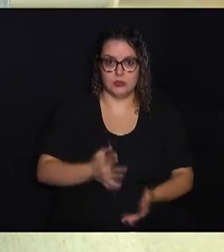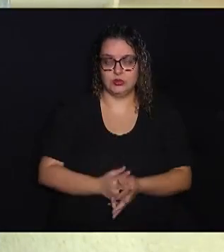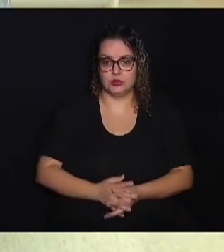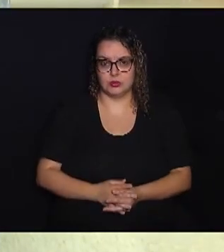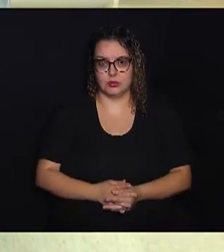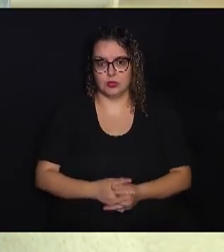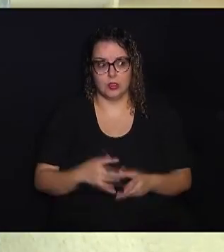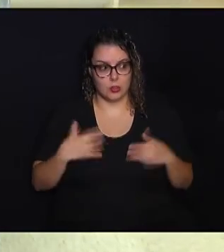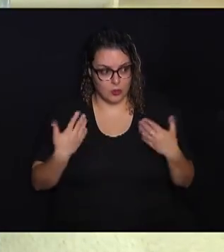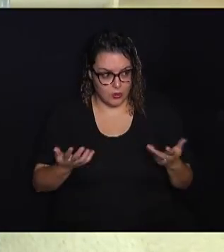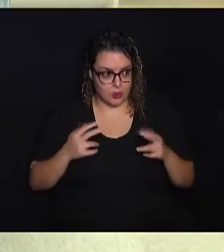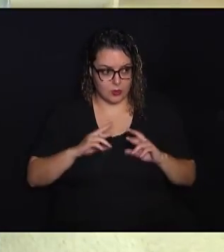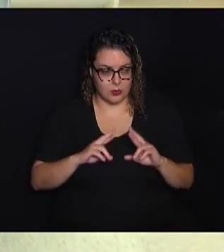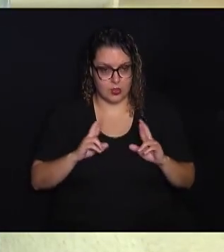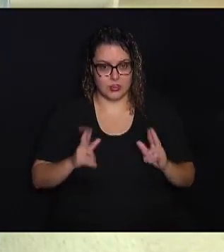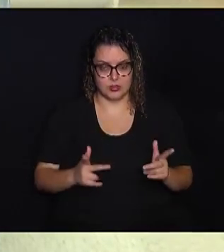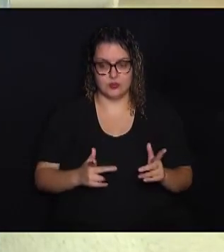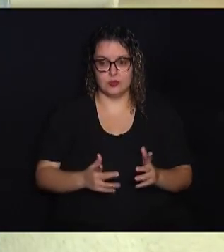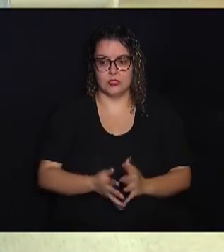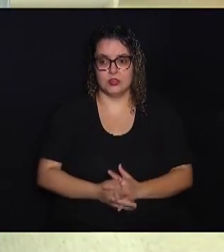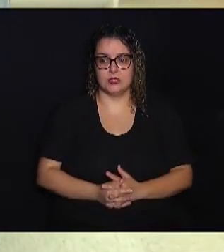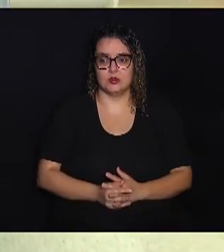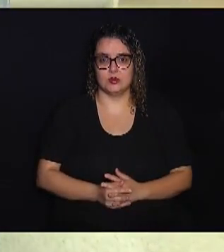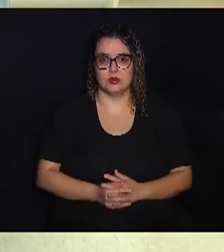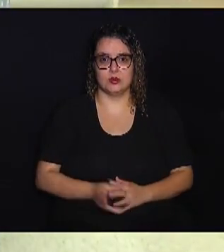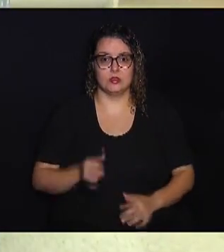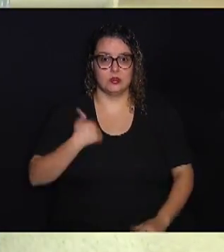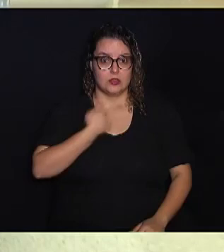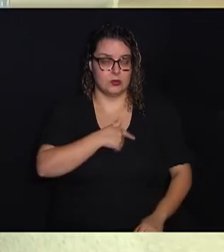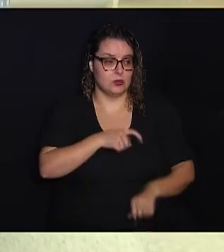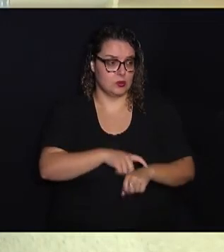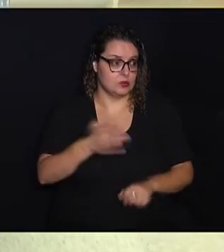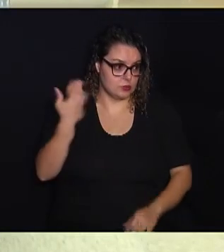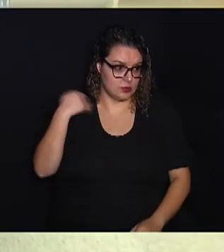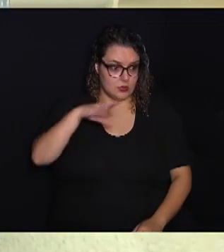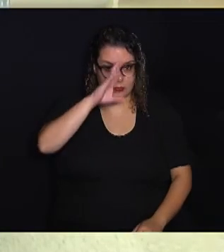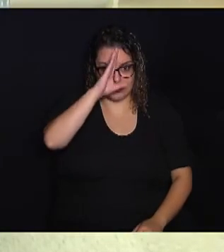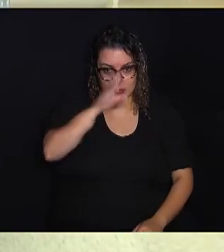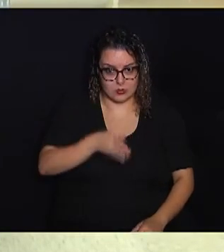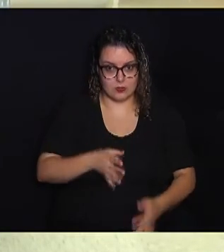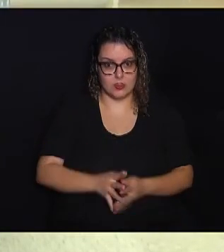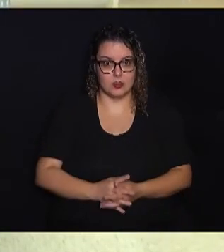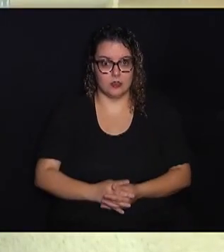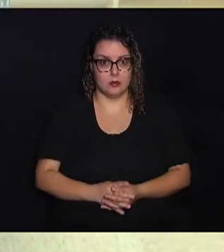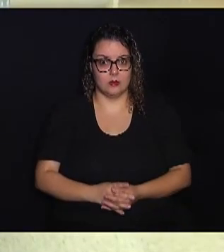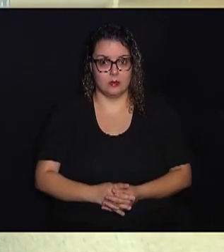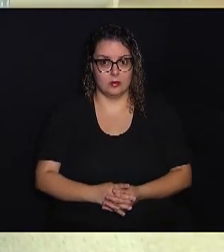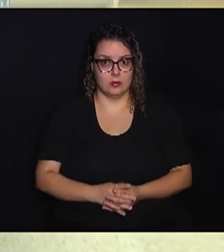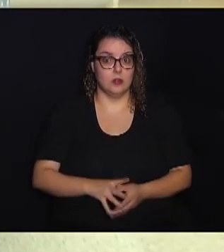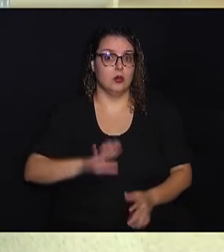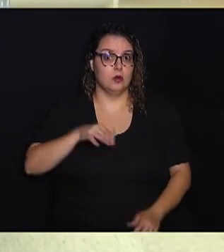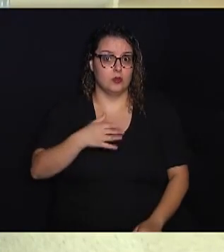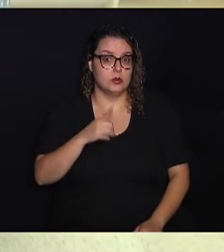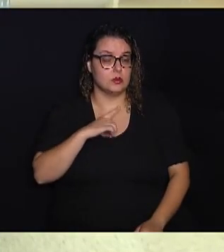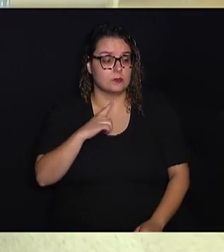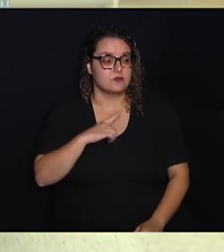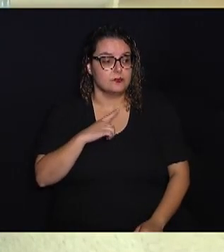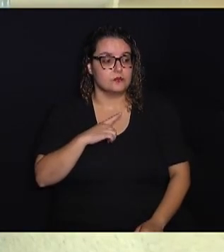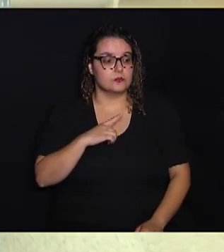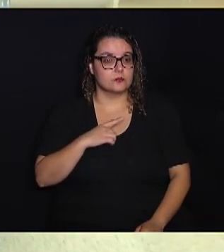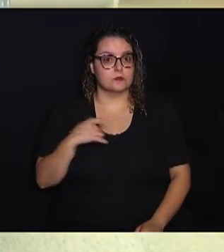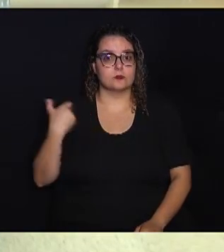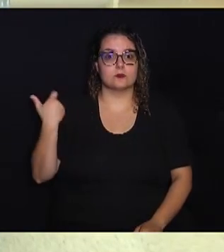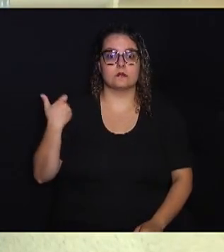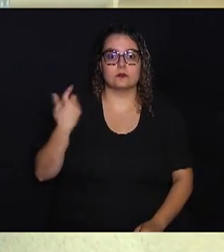a diferença da nossa época, principalmente quando a gente tinha essa